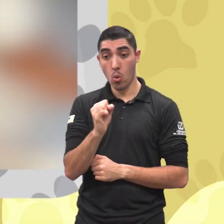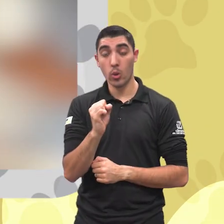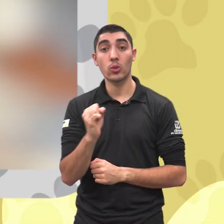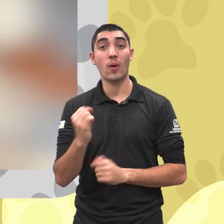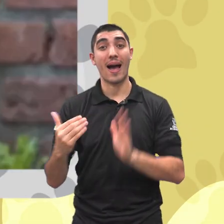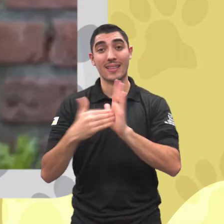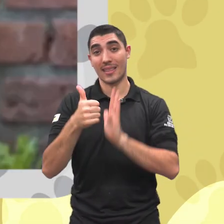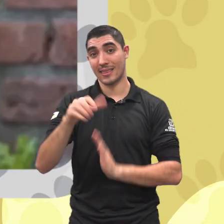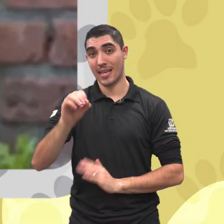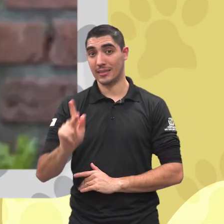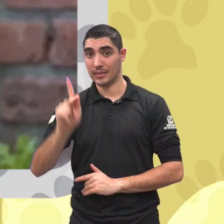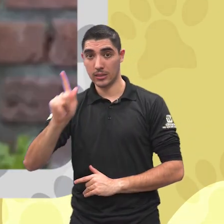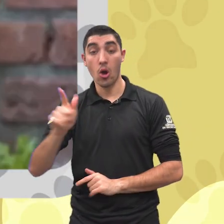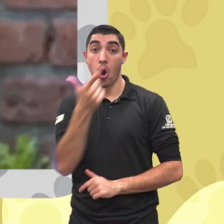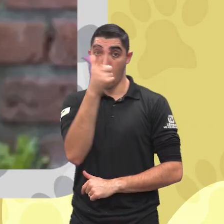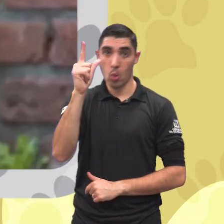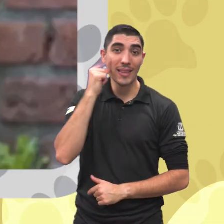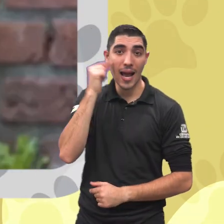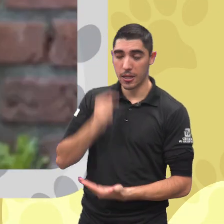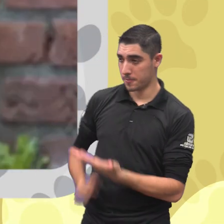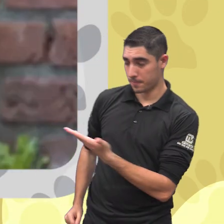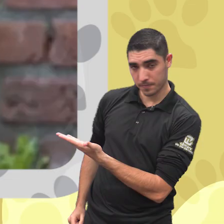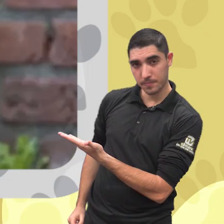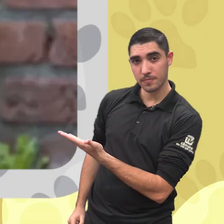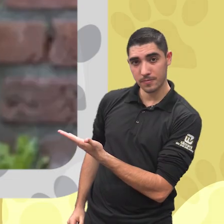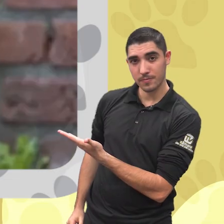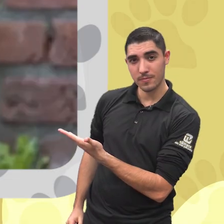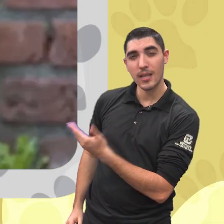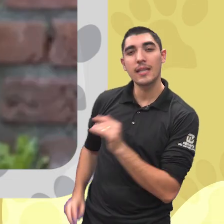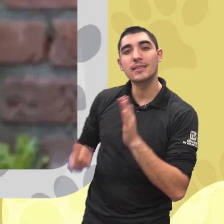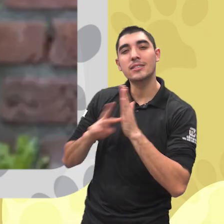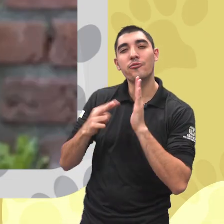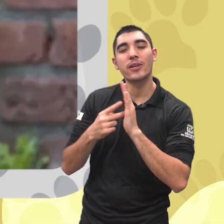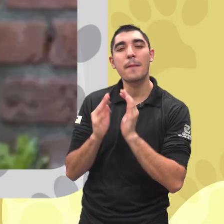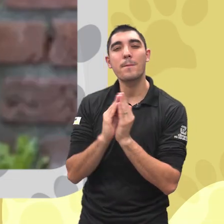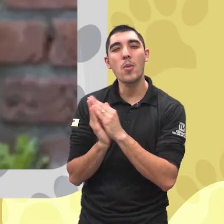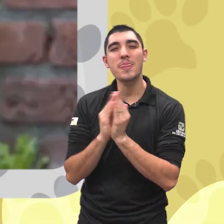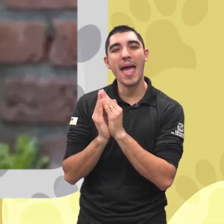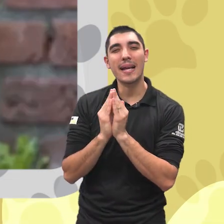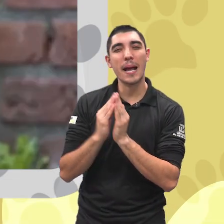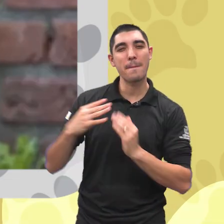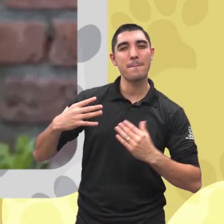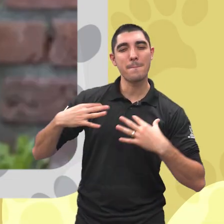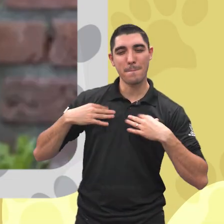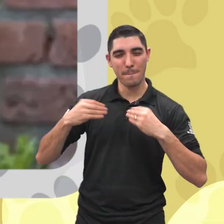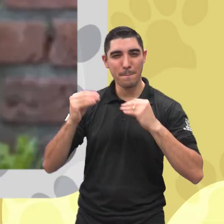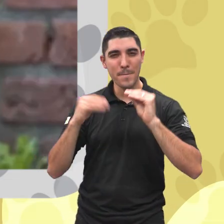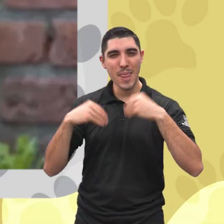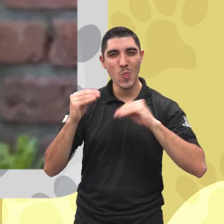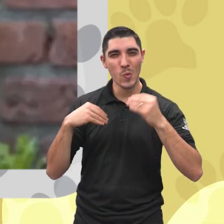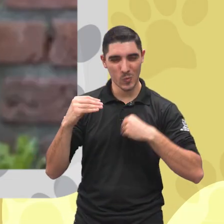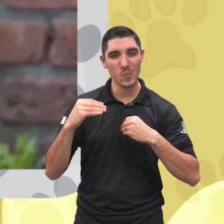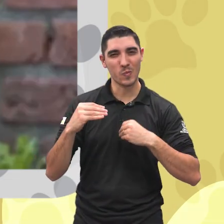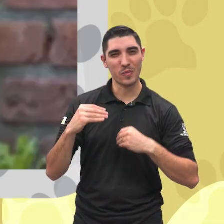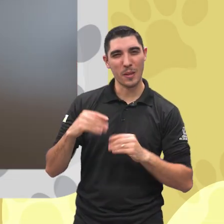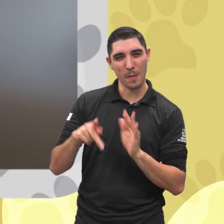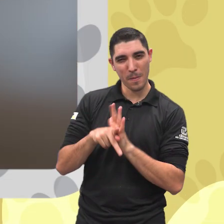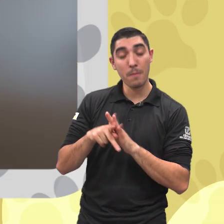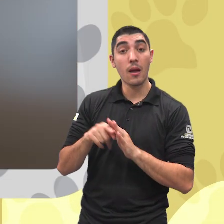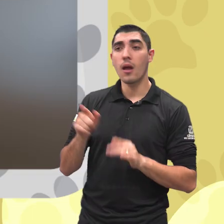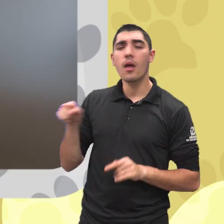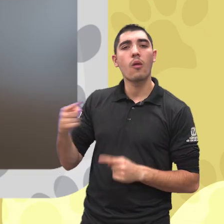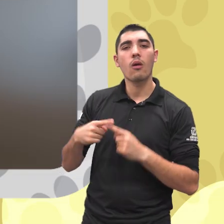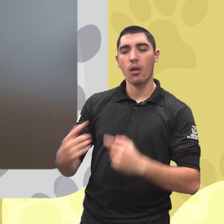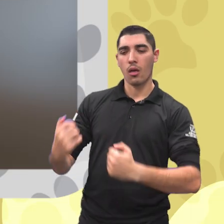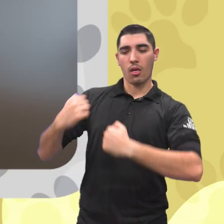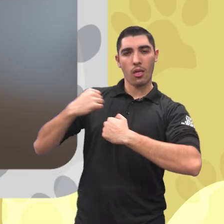10 quilos. Já o Ragdoll, que em tradução livre do inglês significa boneca de pano, ganhou esse nome porque, quando é pego